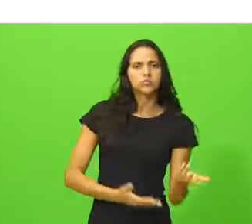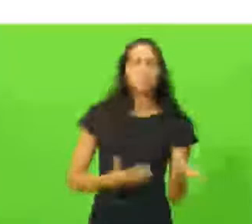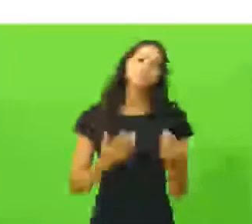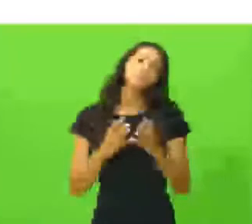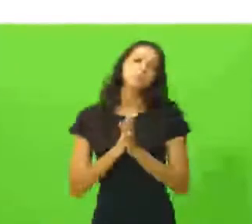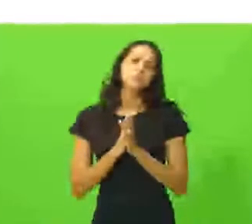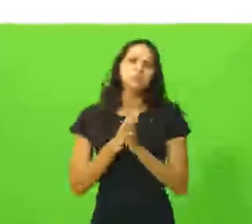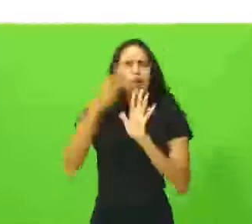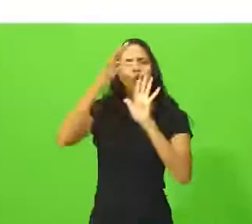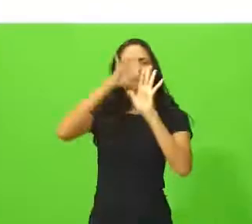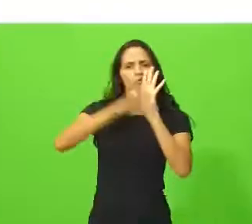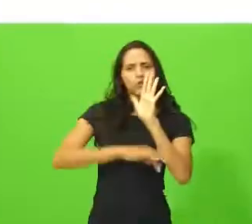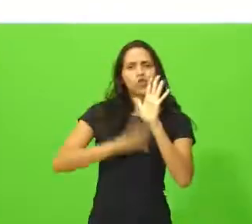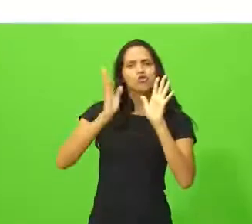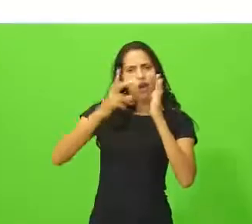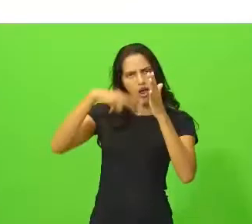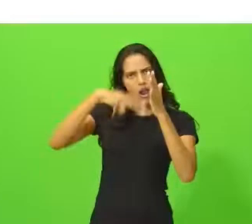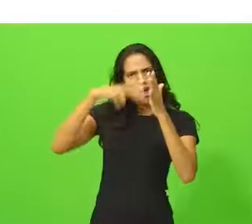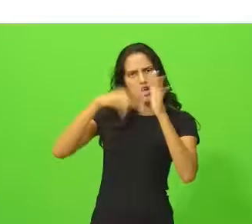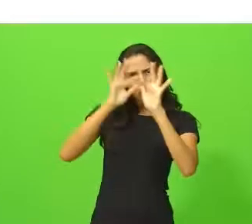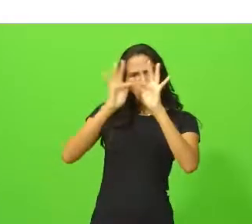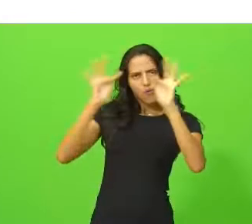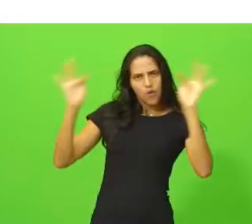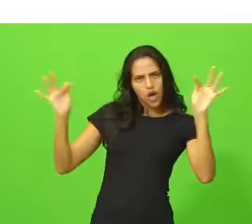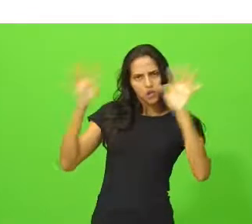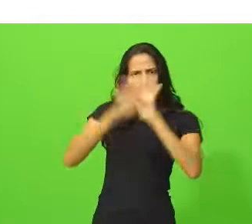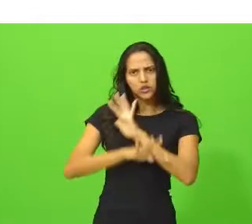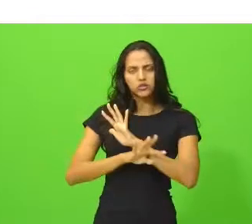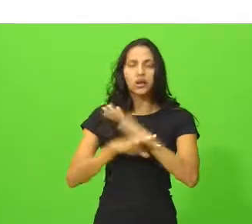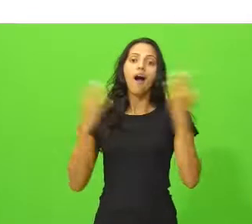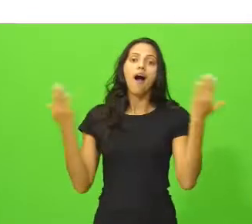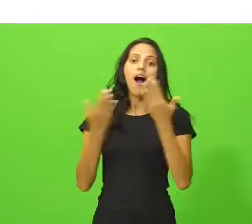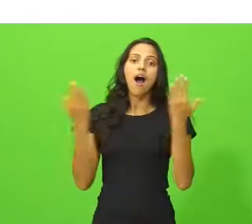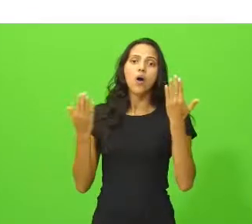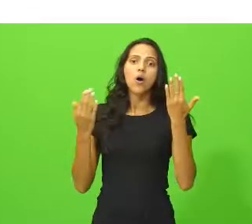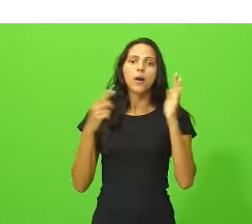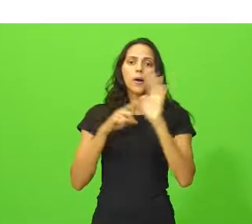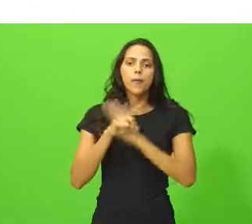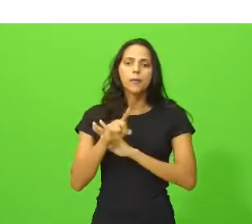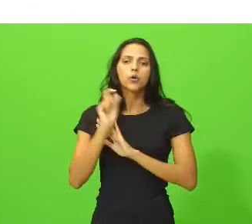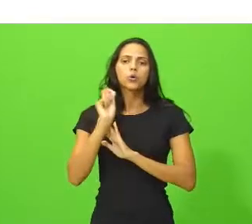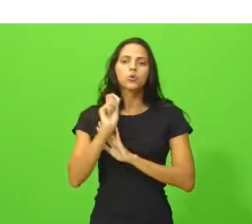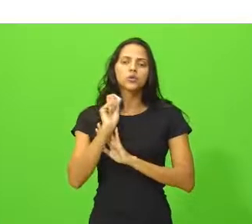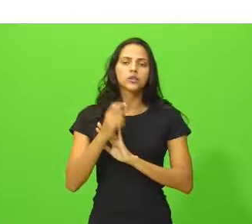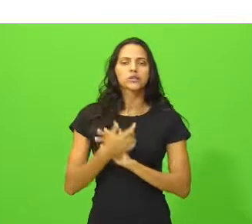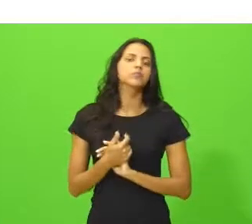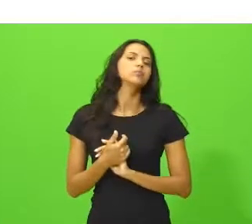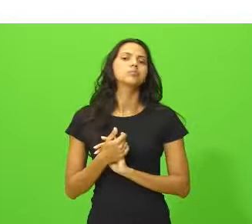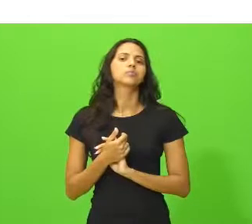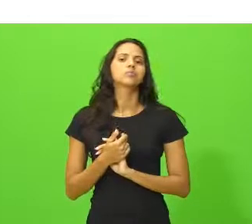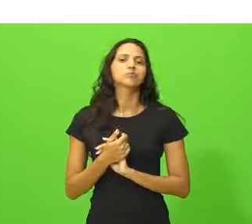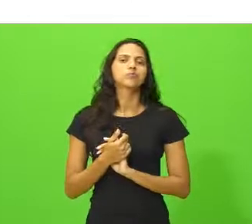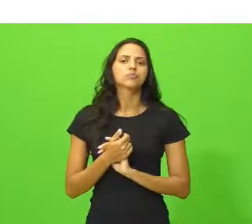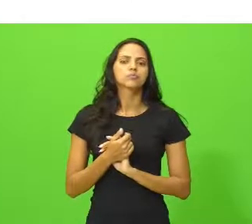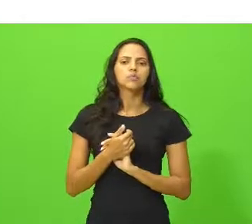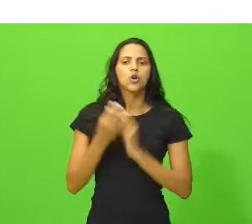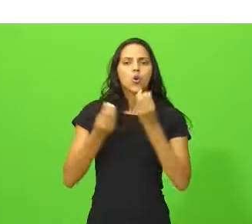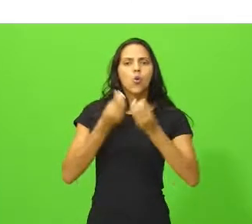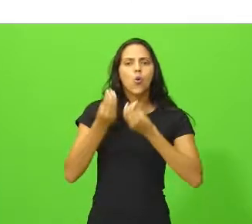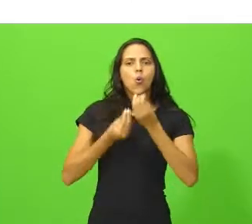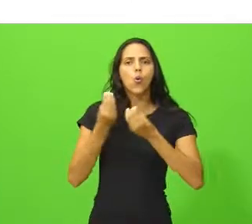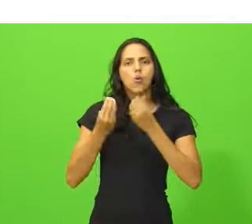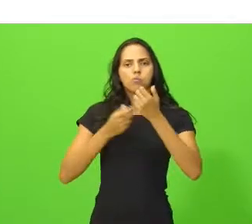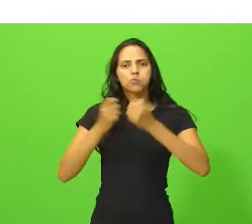Isso aí é um trechozinho do livro do professor Absaber. E agora vem a questão propriamente dita, né? Um processo econômico que